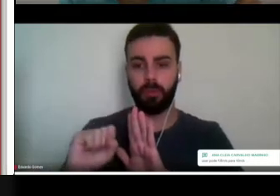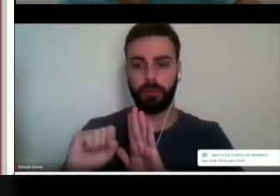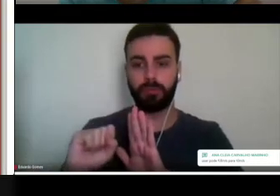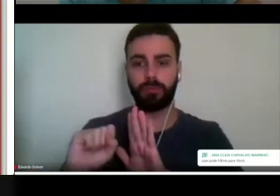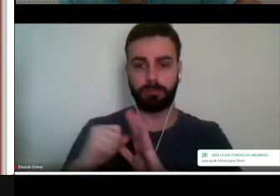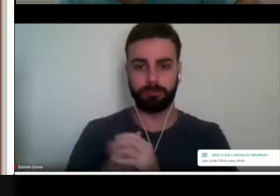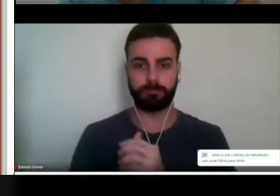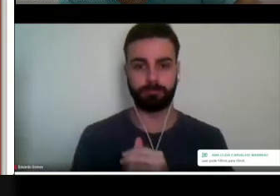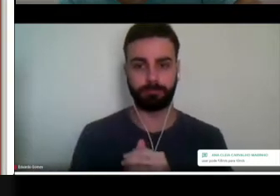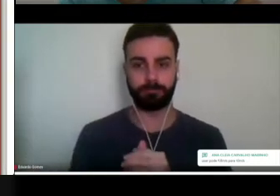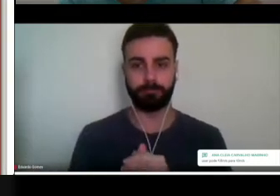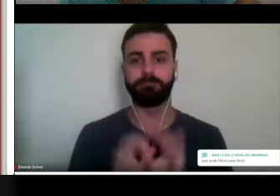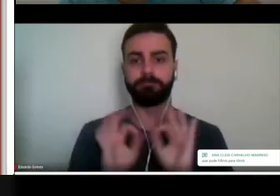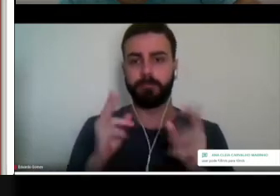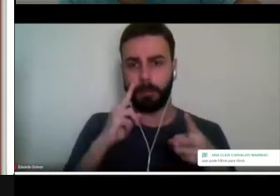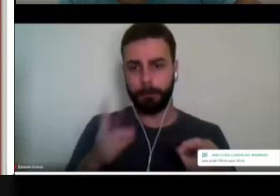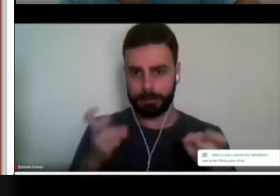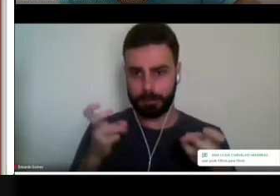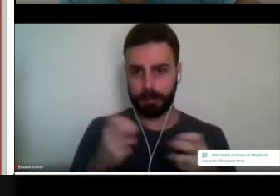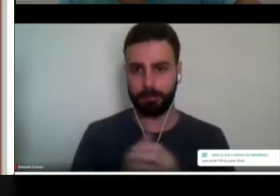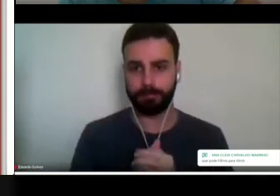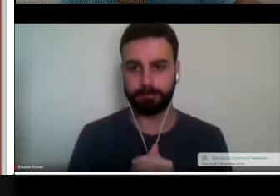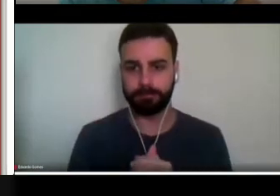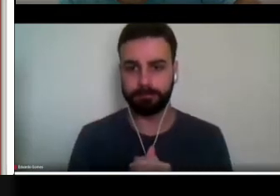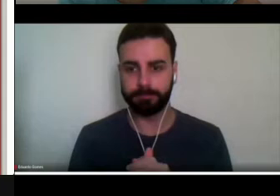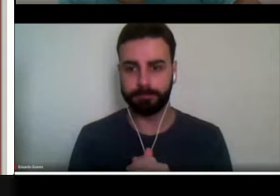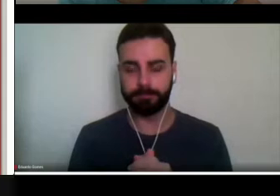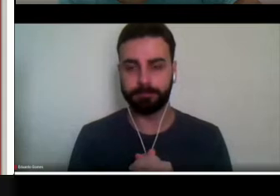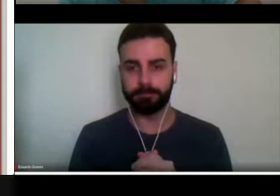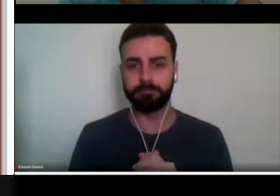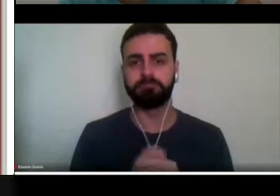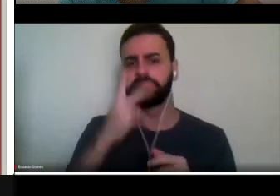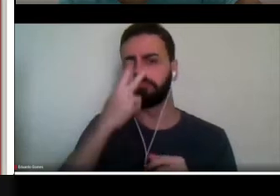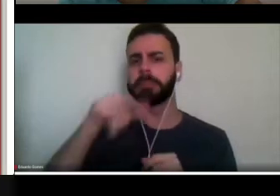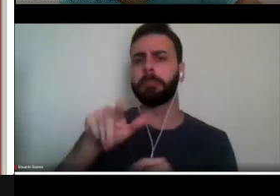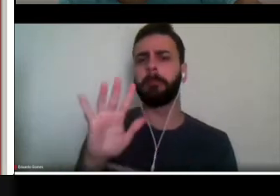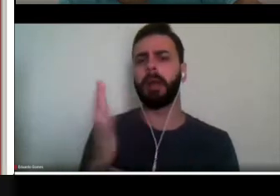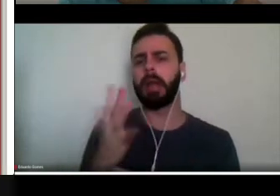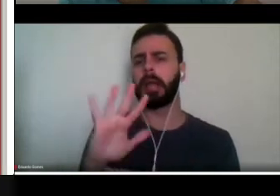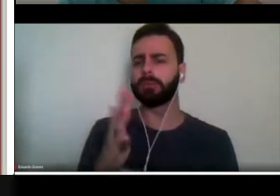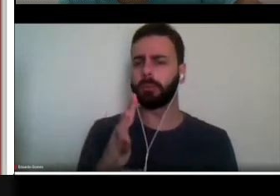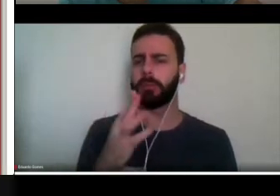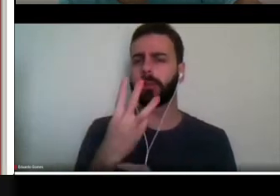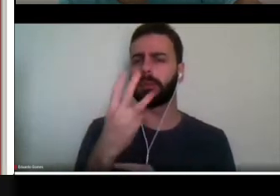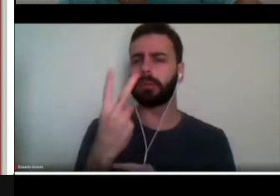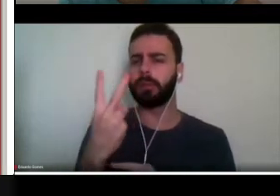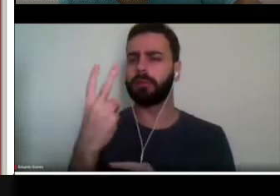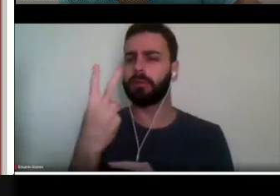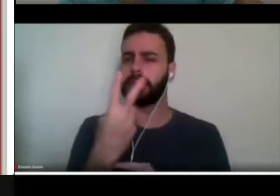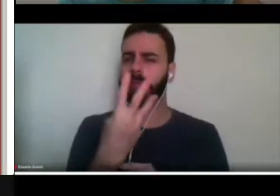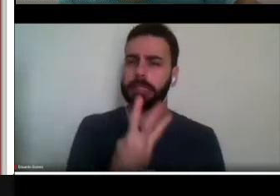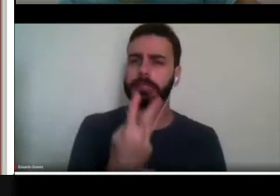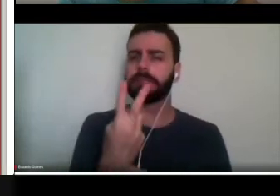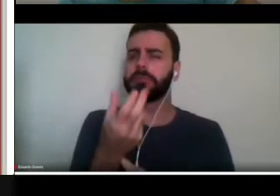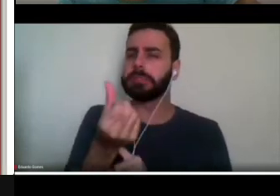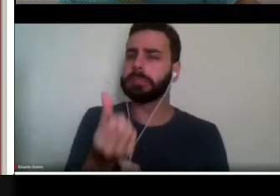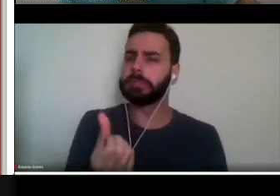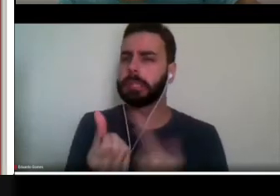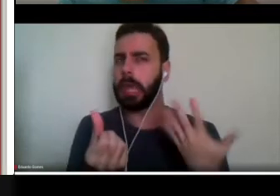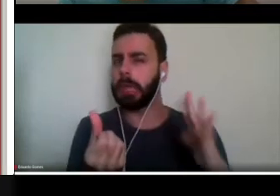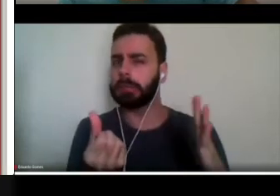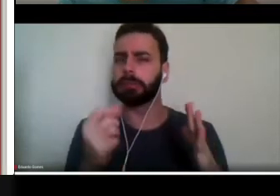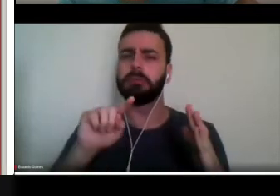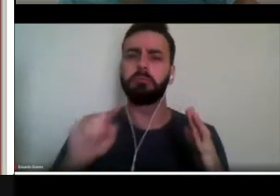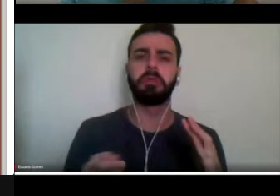Isso aqui vai dar mais ou menos 326, sei lá, 0,5 metros. Então, eu achei o